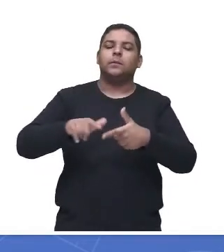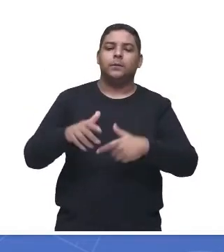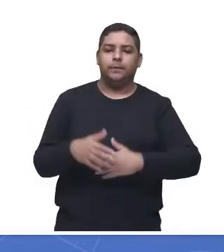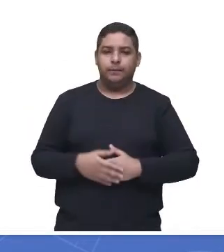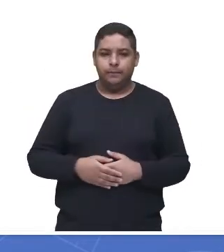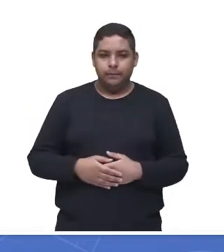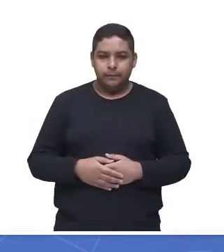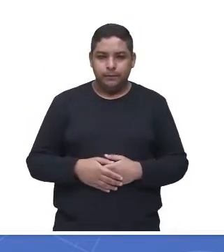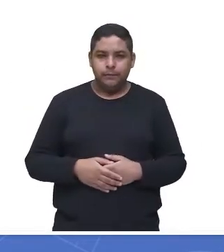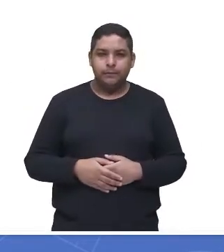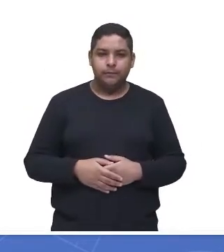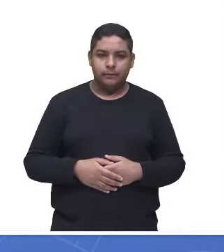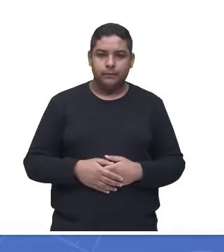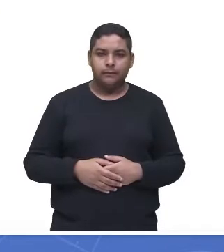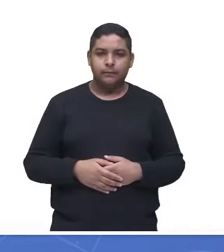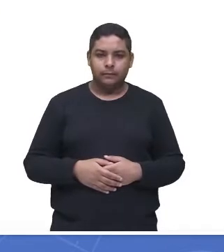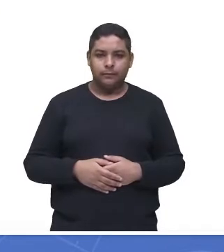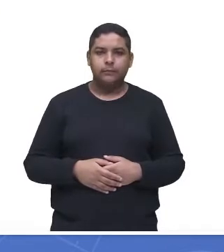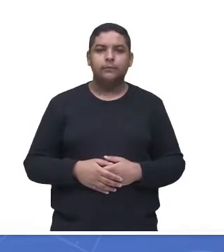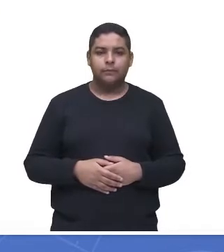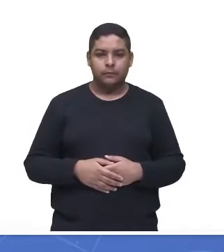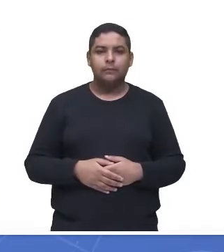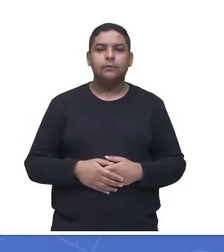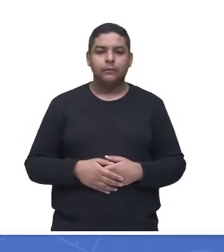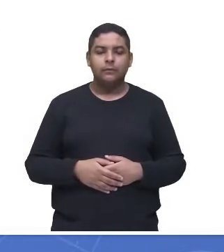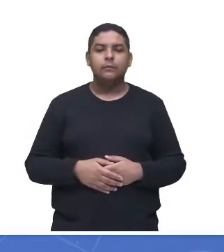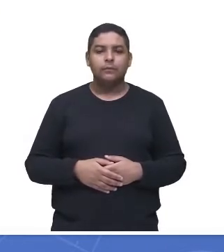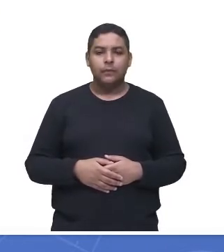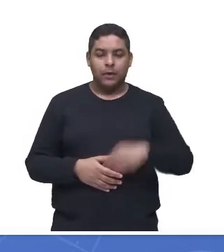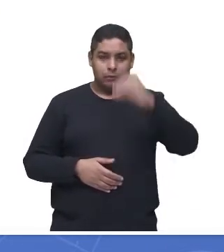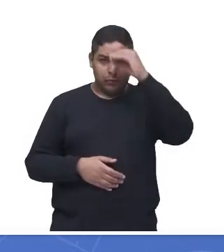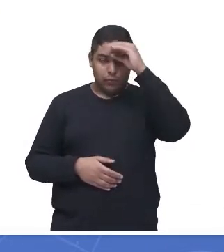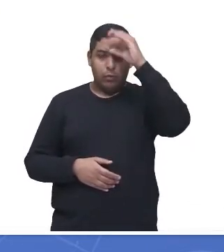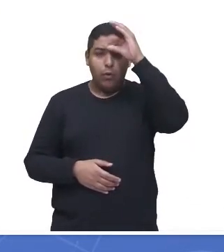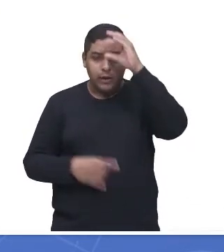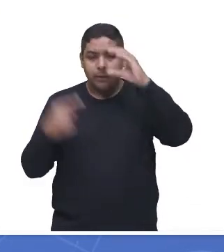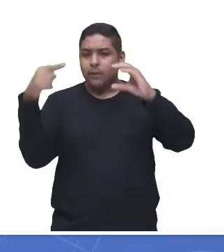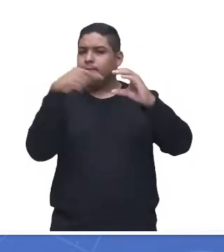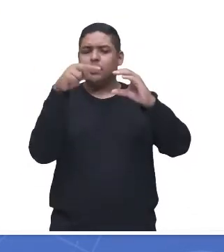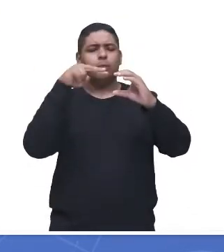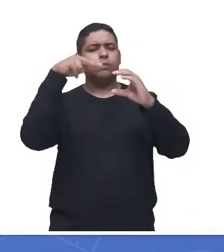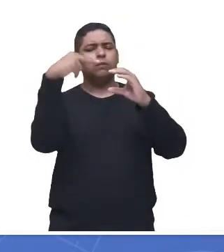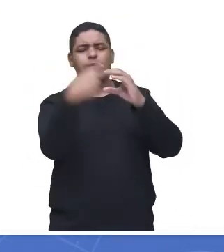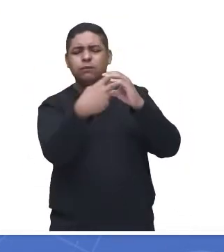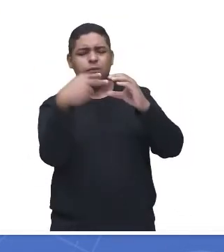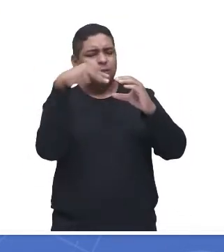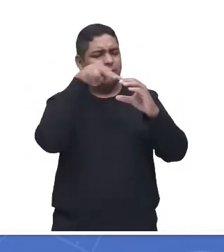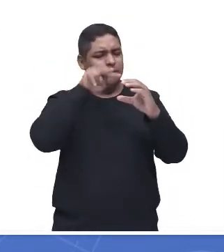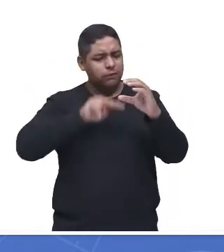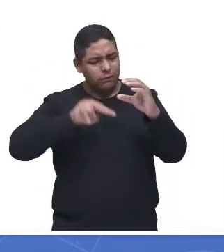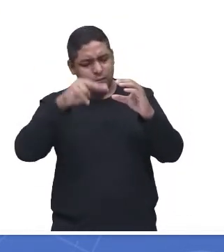raiz. Ela olha o todo da questão, a filosofia, né? O todo. Análise de conjunto,